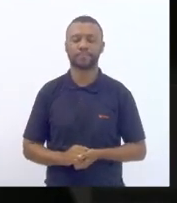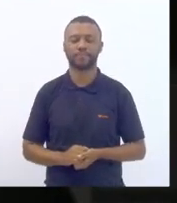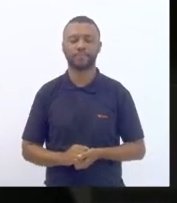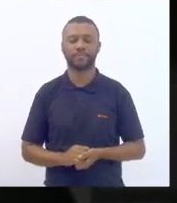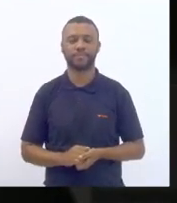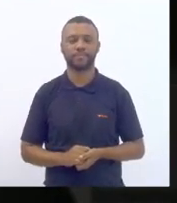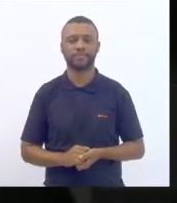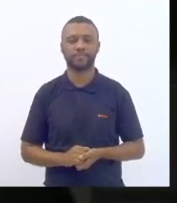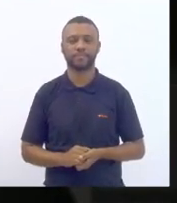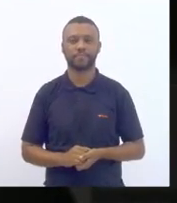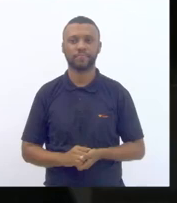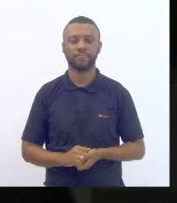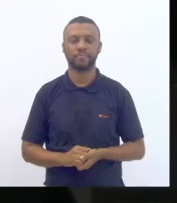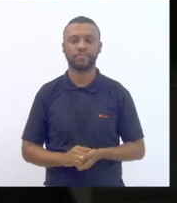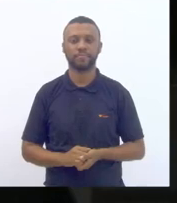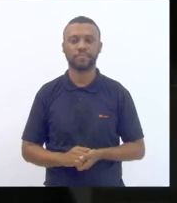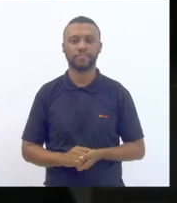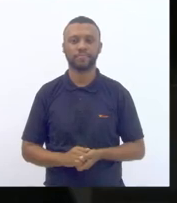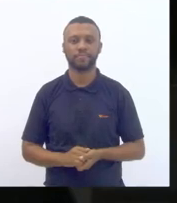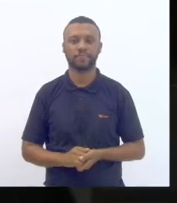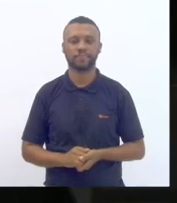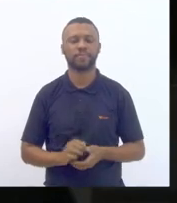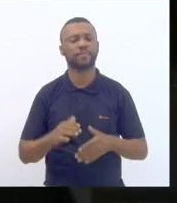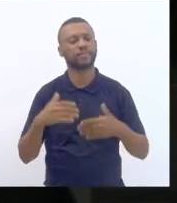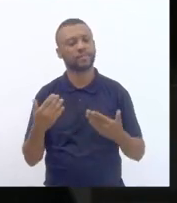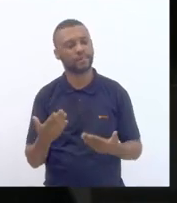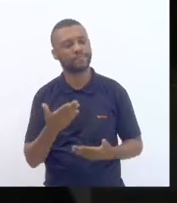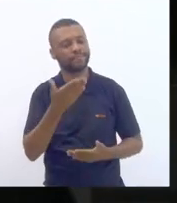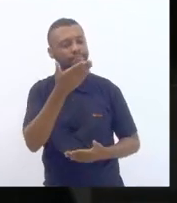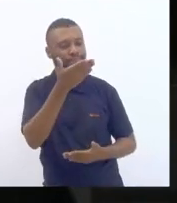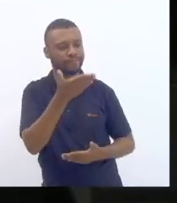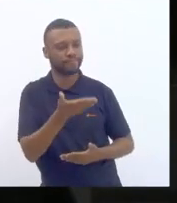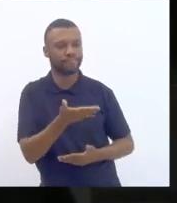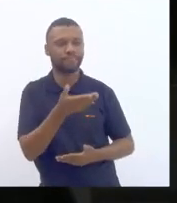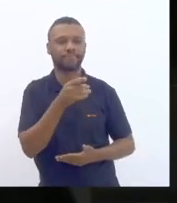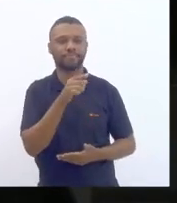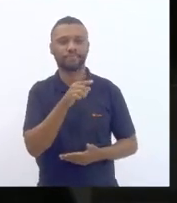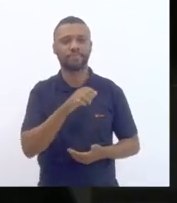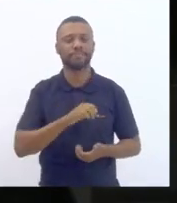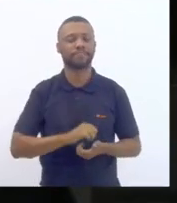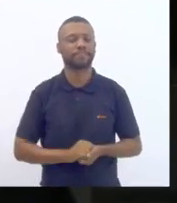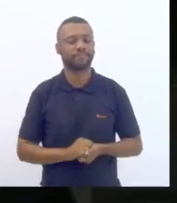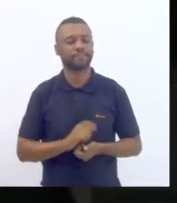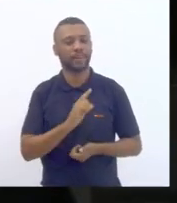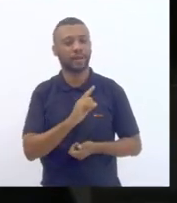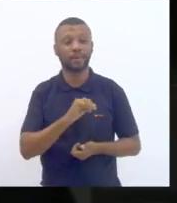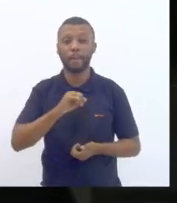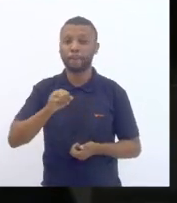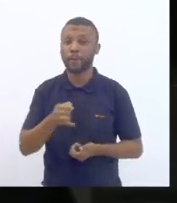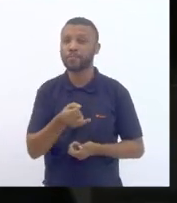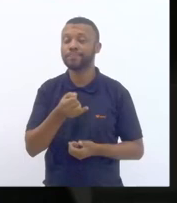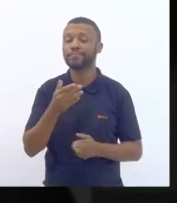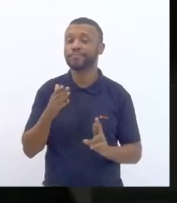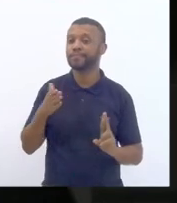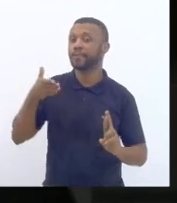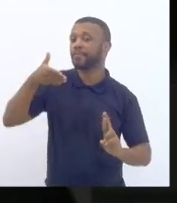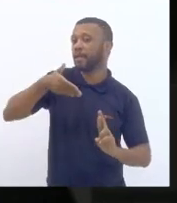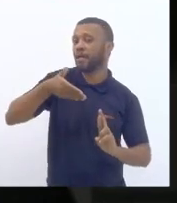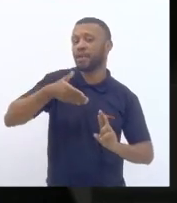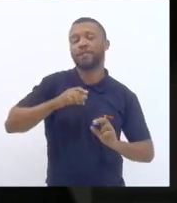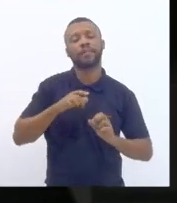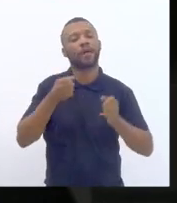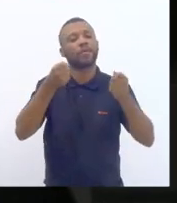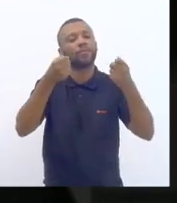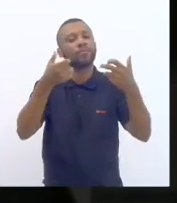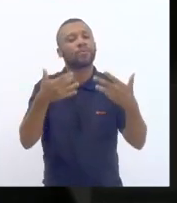presidente a Vossa Excelência ao me saudar tratou aqui